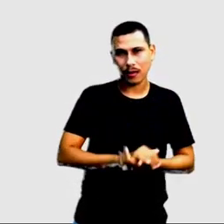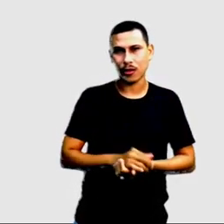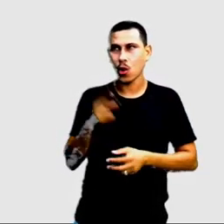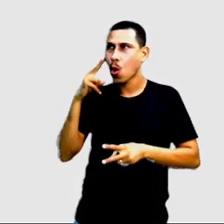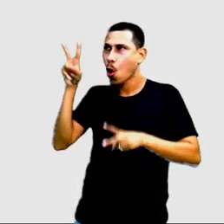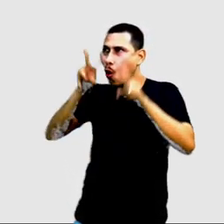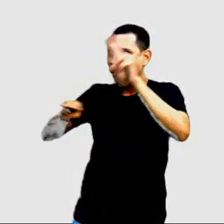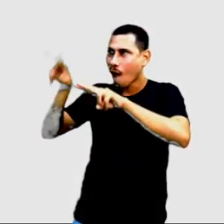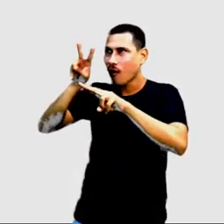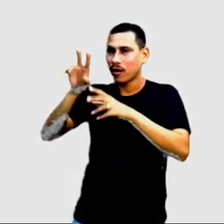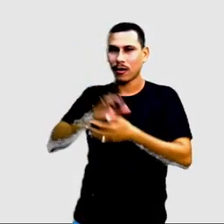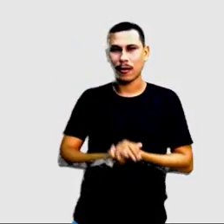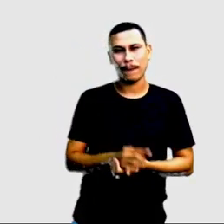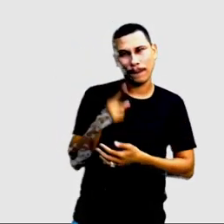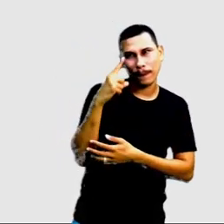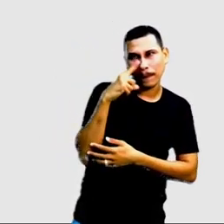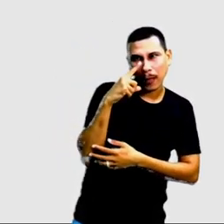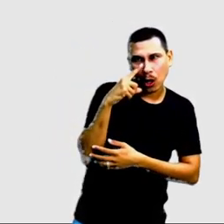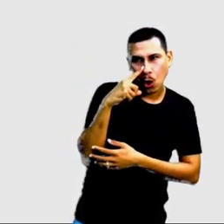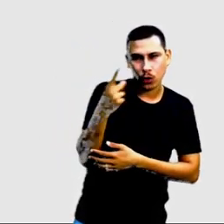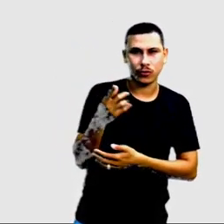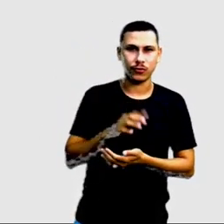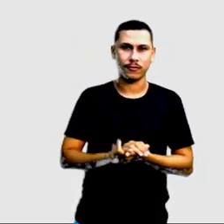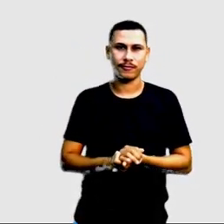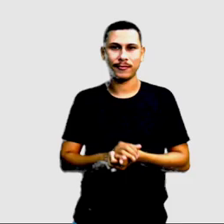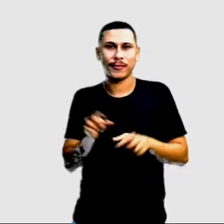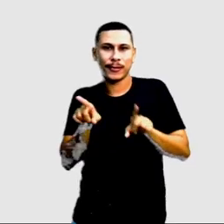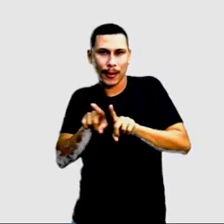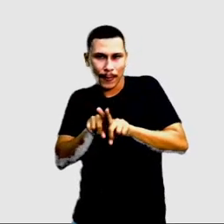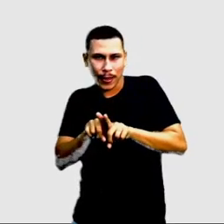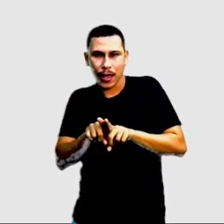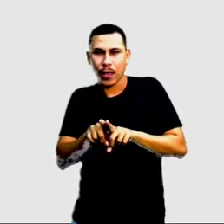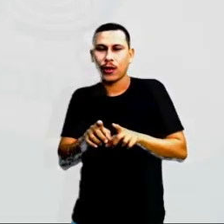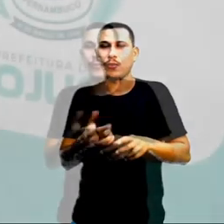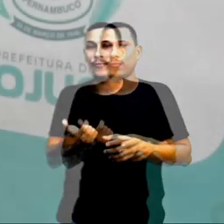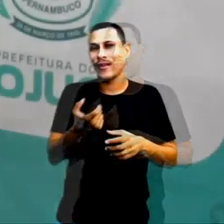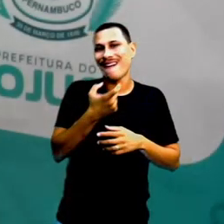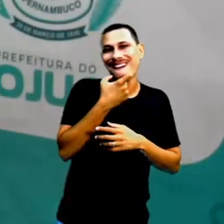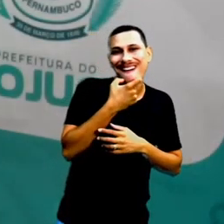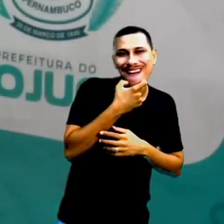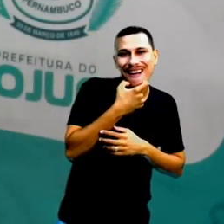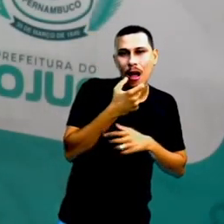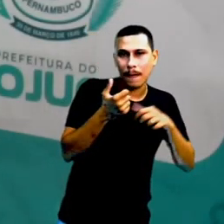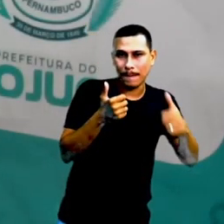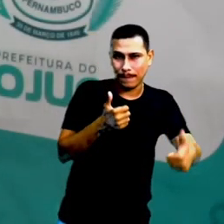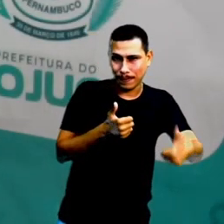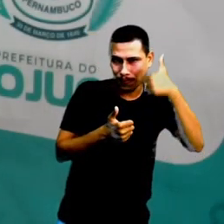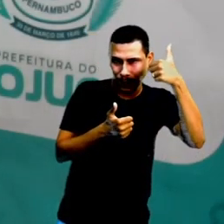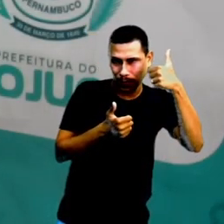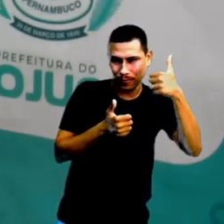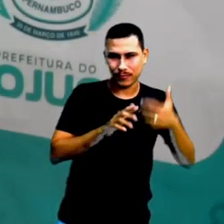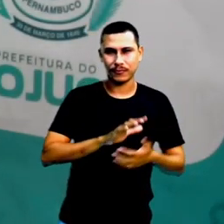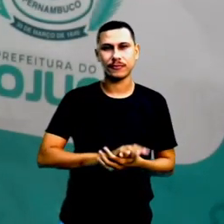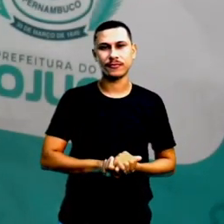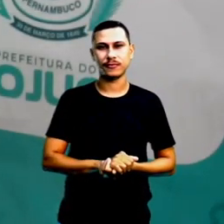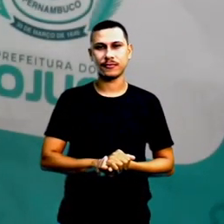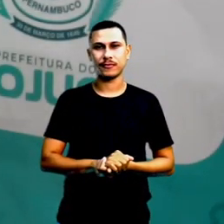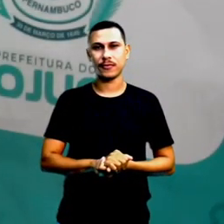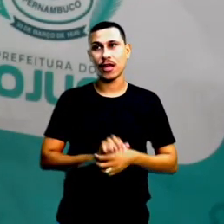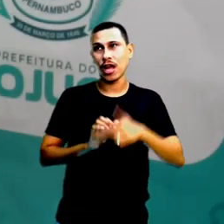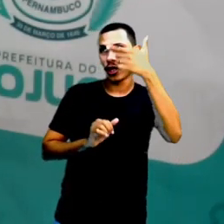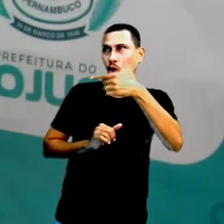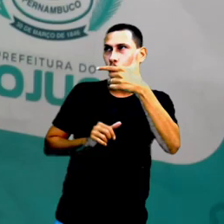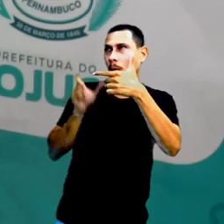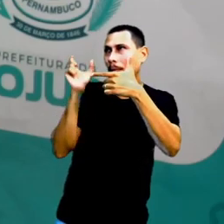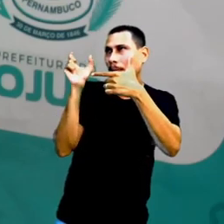biscuit, para biscoito, né? E cookie. Lá na Inglaterra, o mais comum é você usar o biscuit. Já